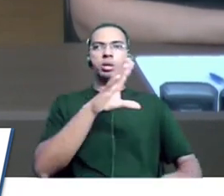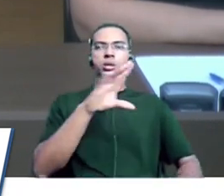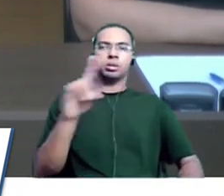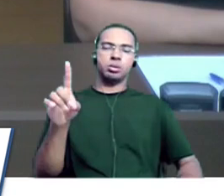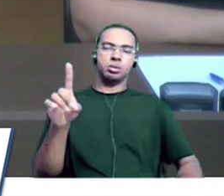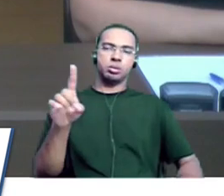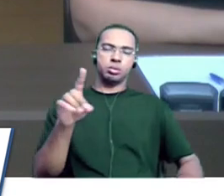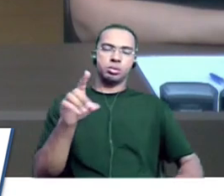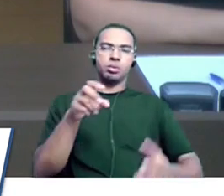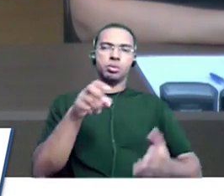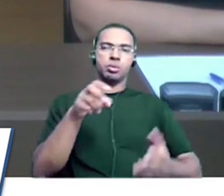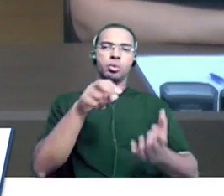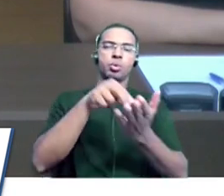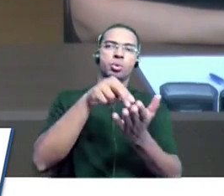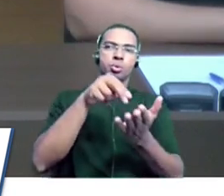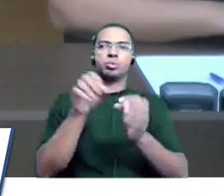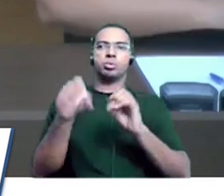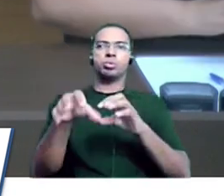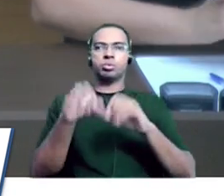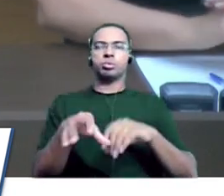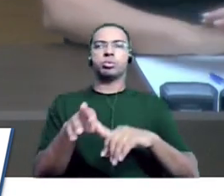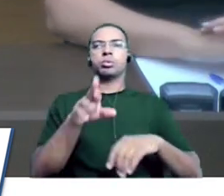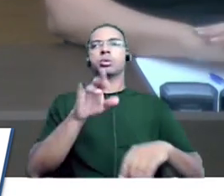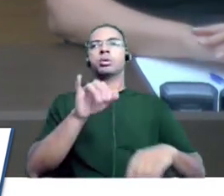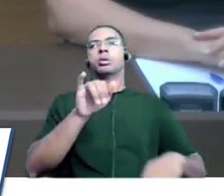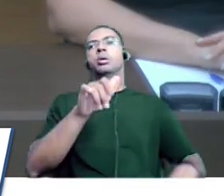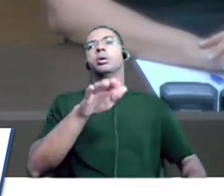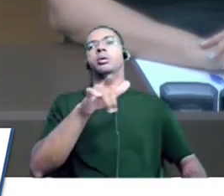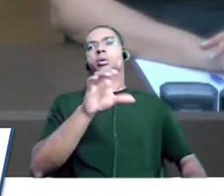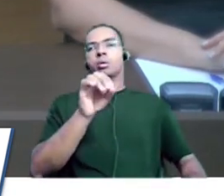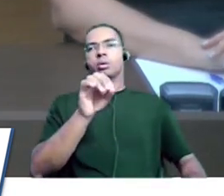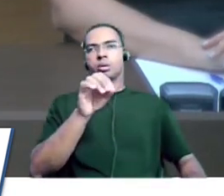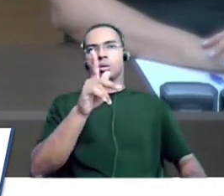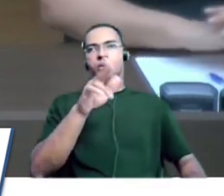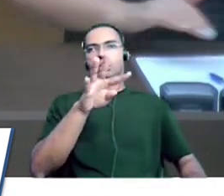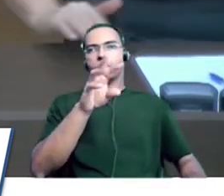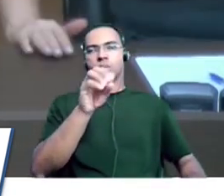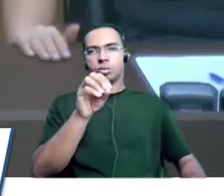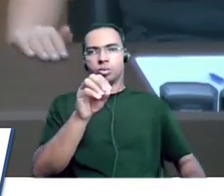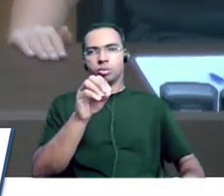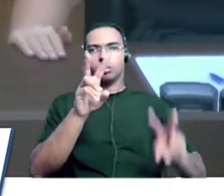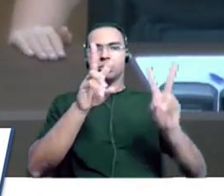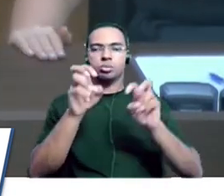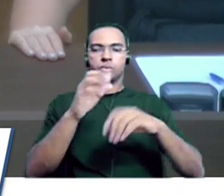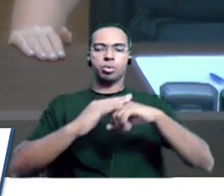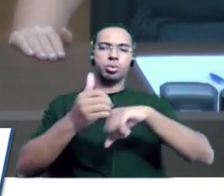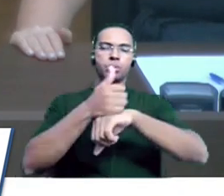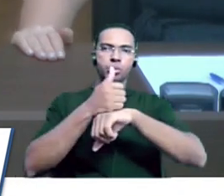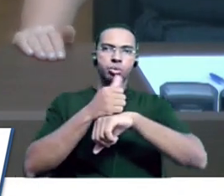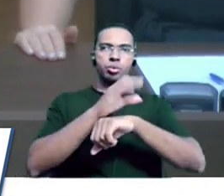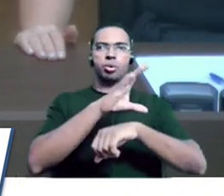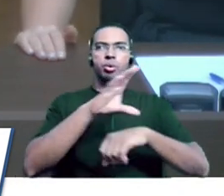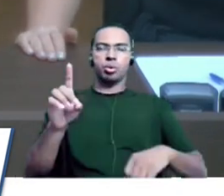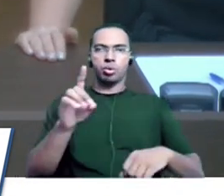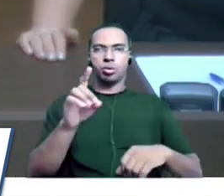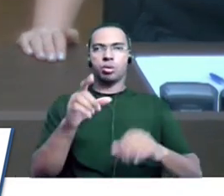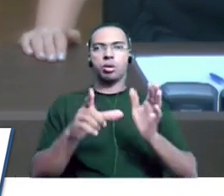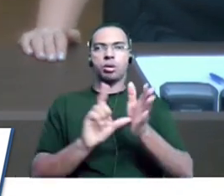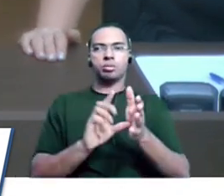de Ensino de Ribeirão Preto, coordenador de Assuntos Profissionais e coordenador do Grupo Antissequestro.